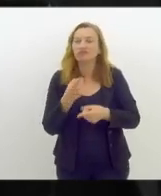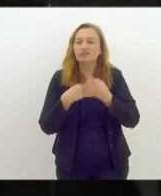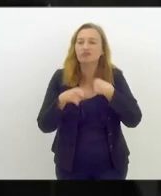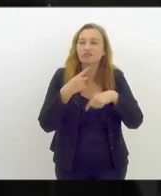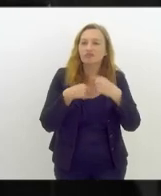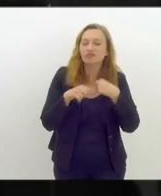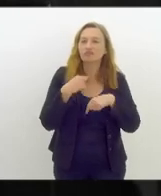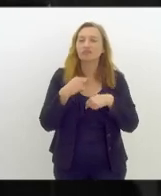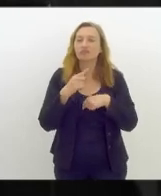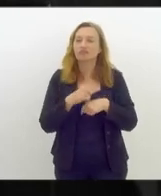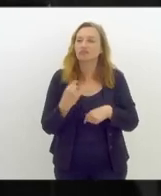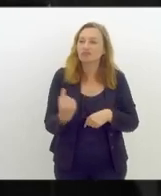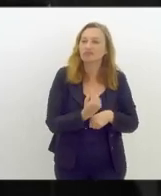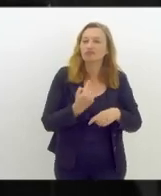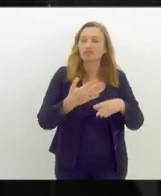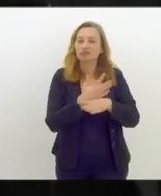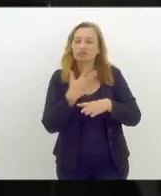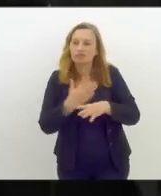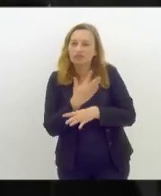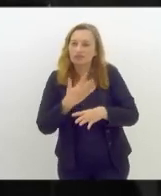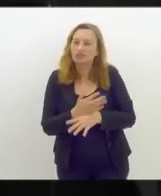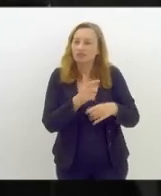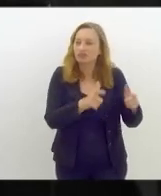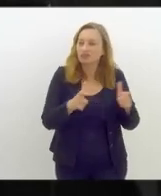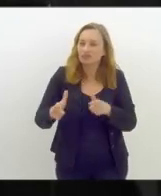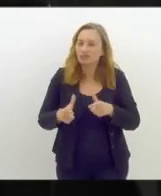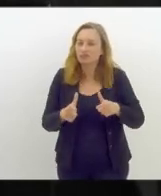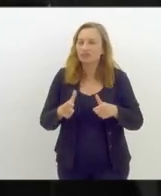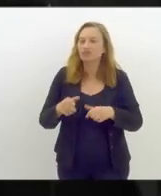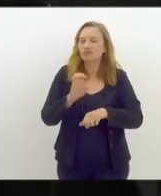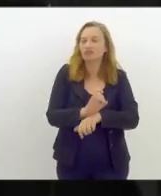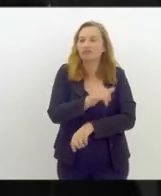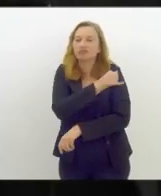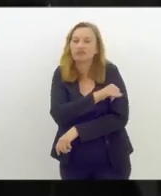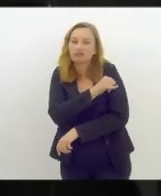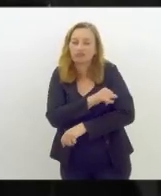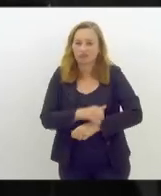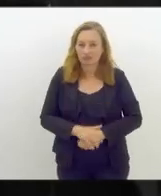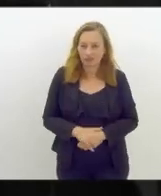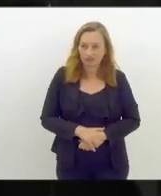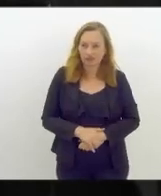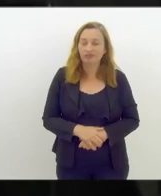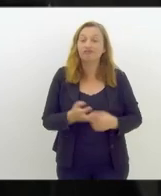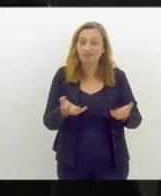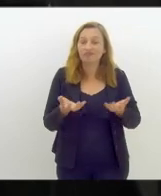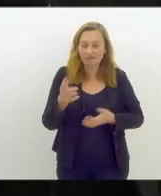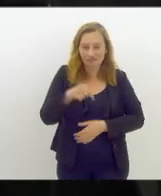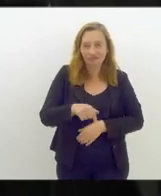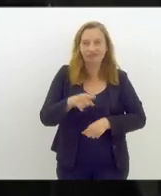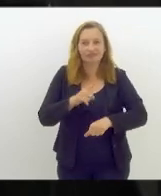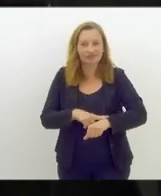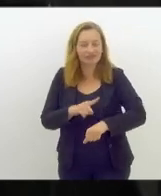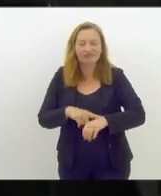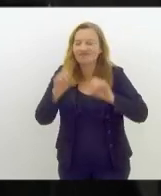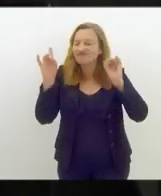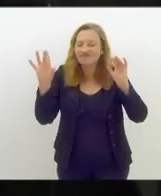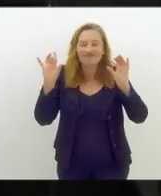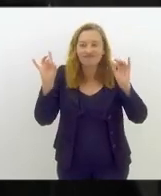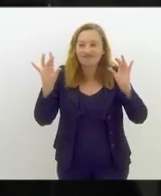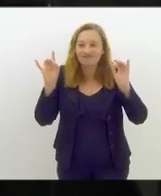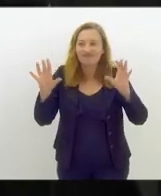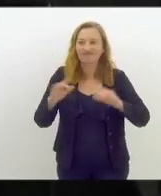desejamos para as nossas cidades, regiões e o estado do Rio de Janeiro. Quero aqui, nesse momento muito